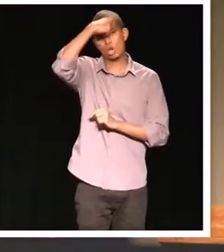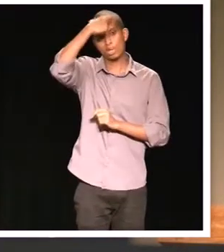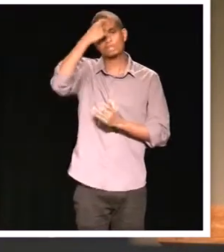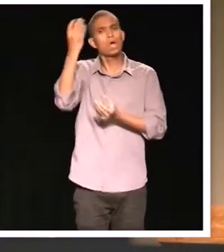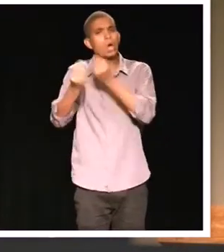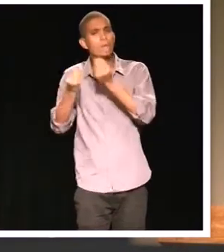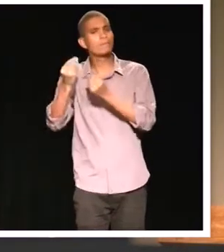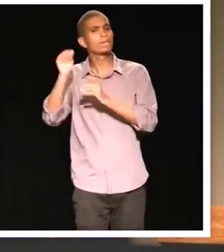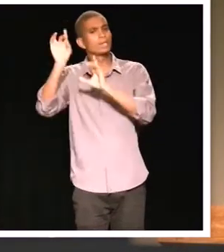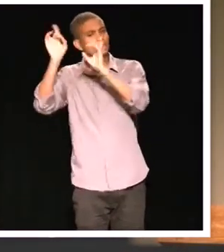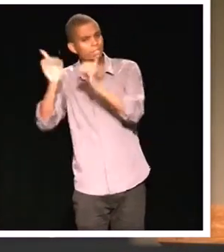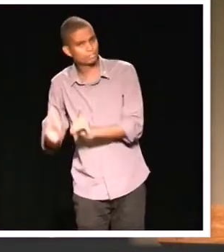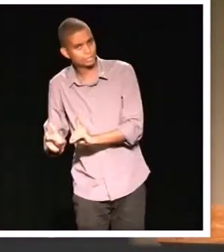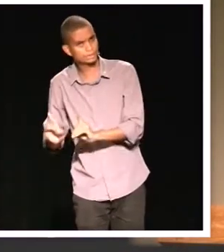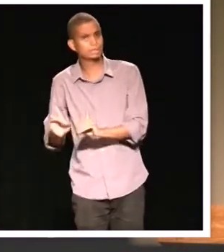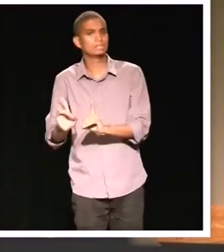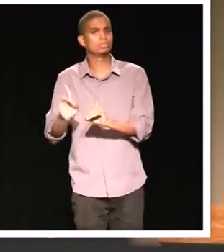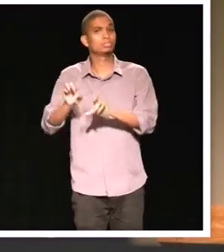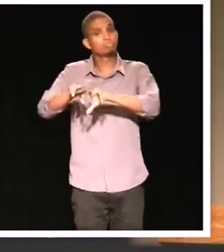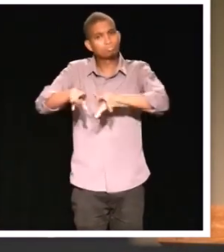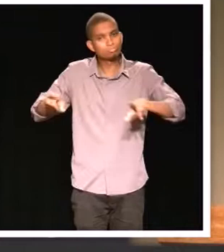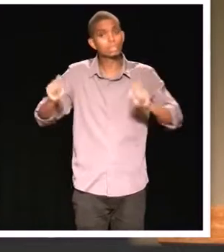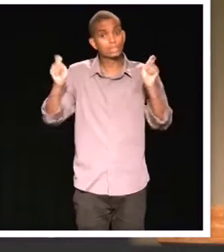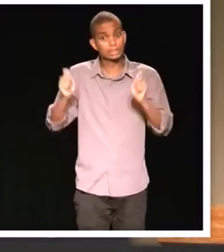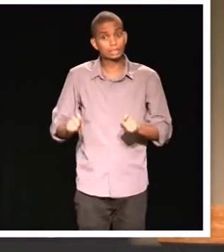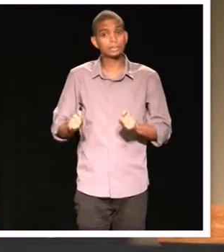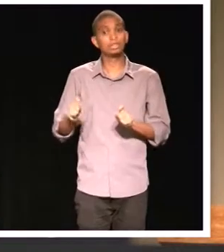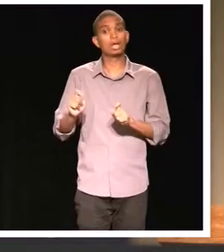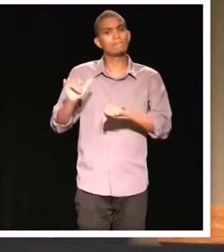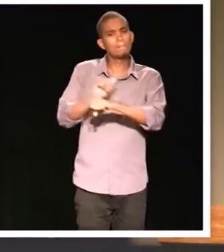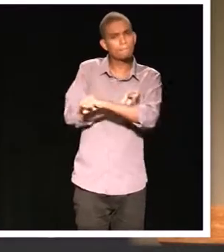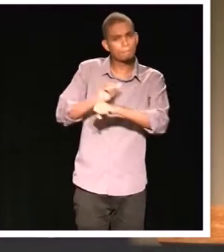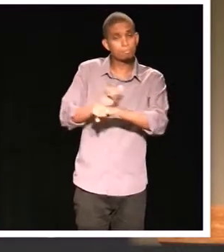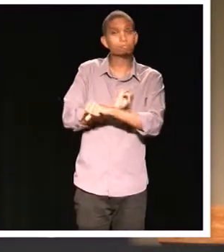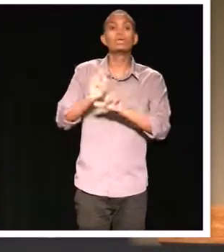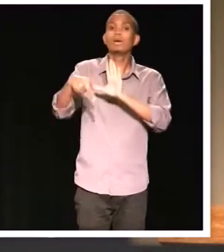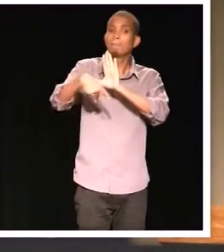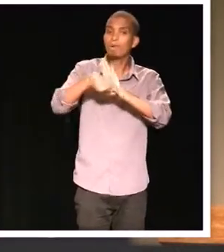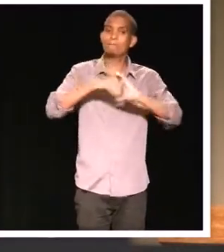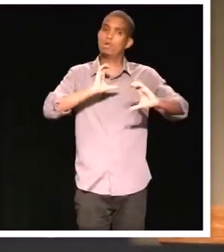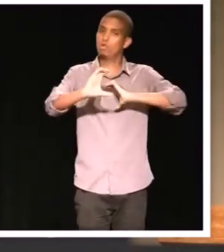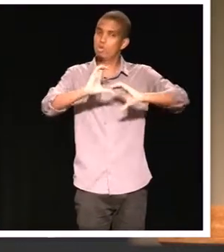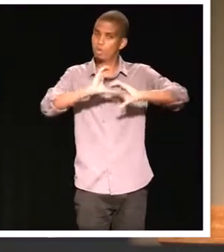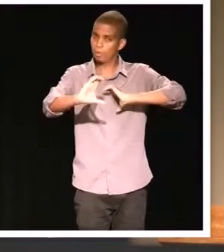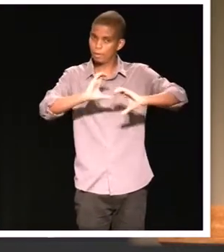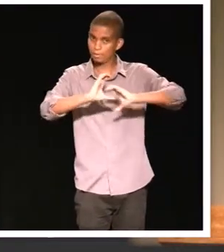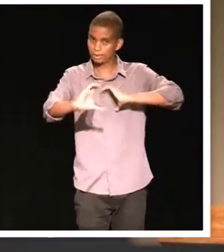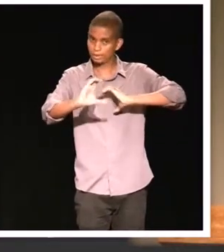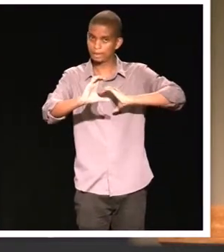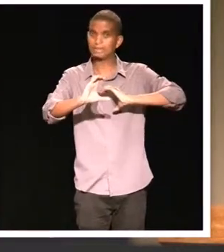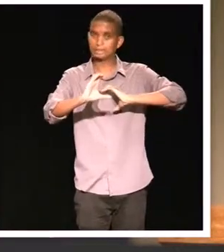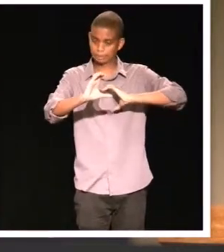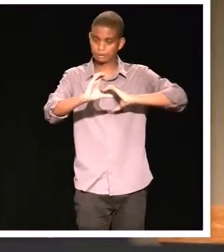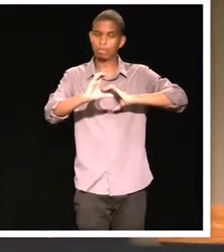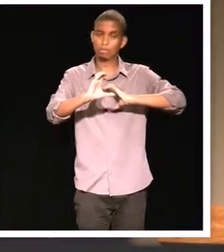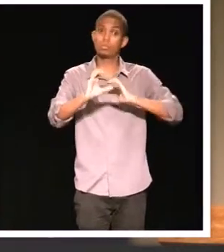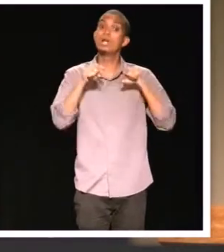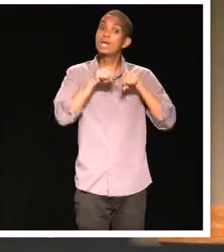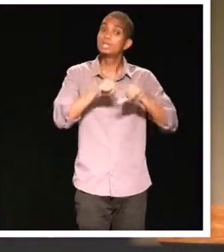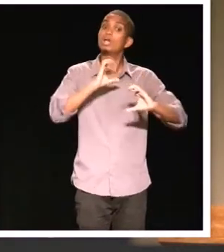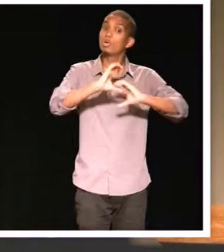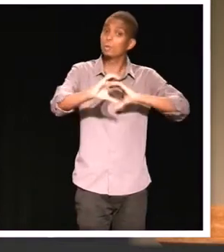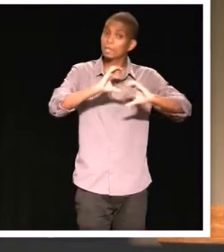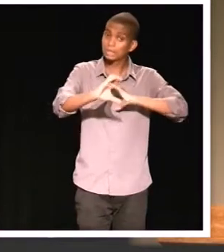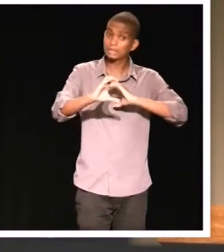e a utilização de modos, meios e formatos apropriados de comunicação aumentativa